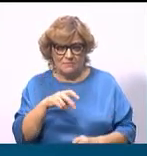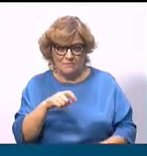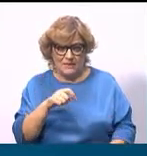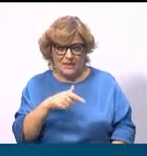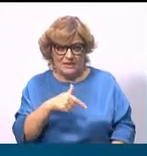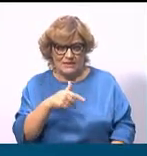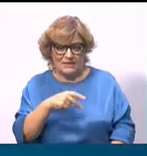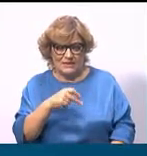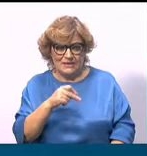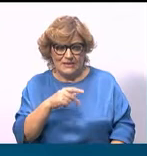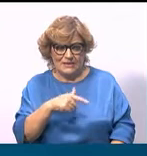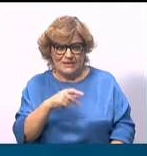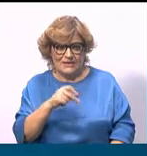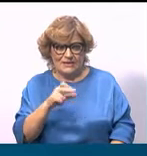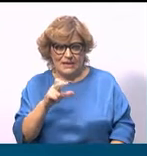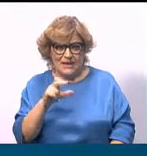temos ali